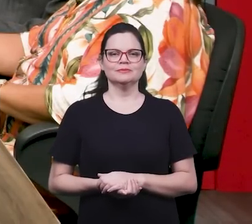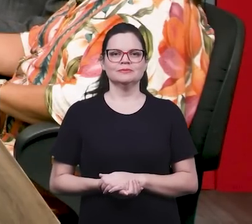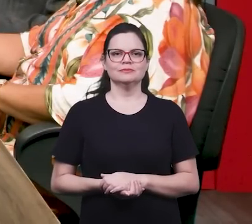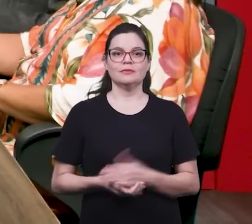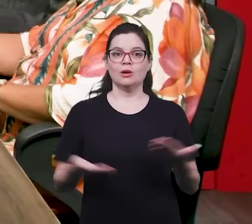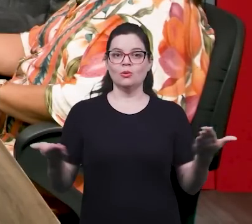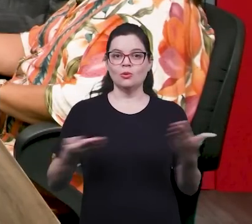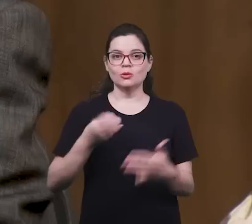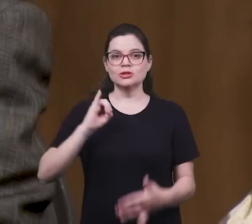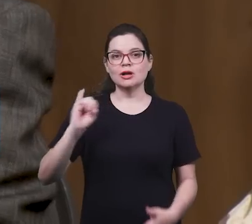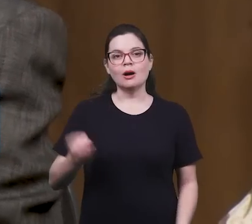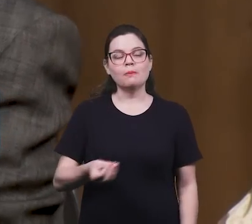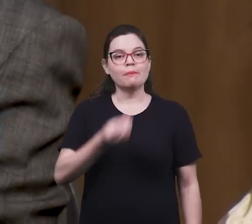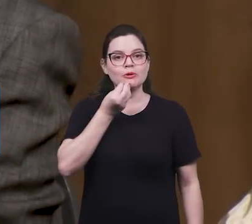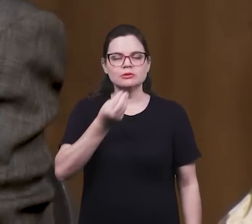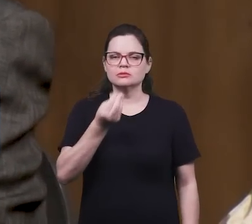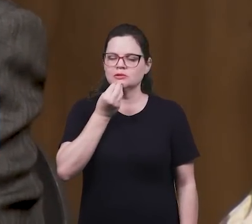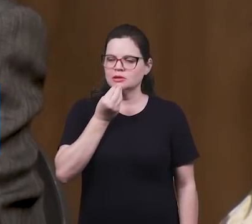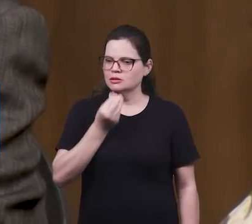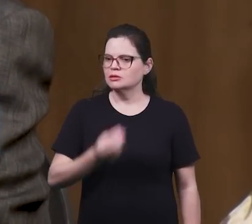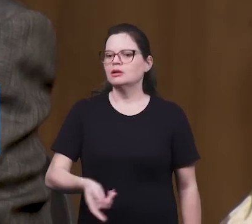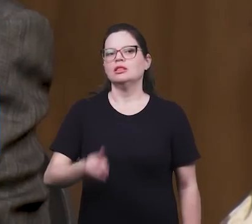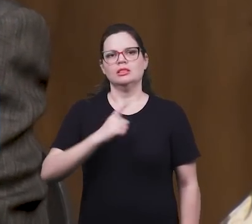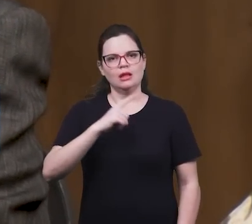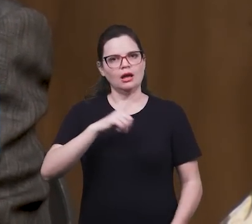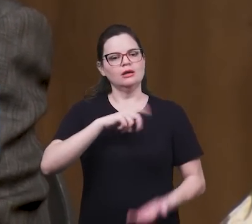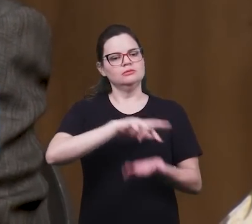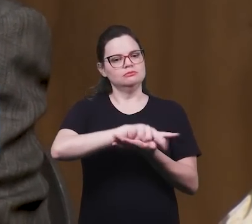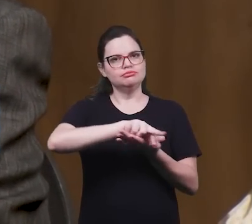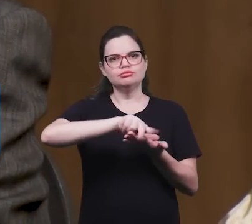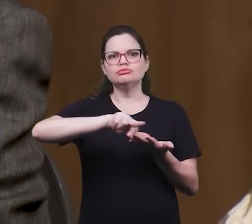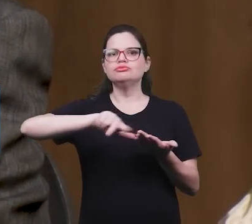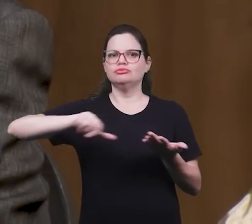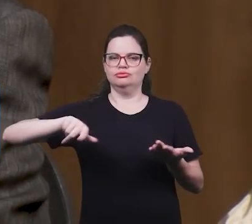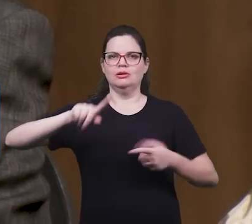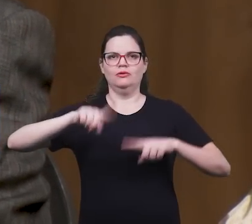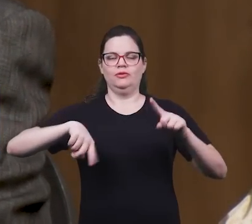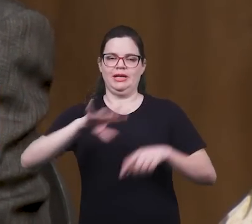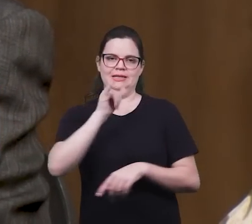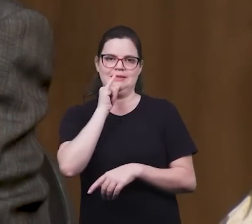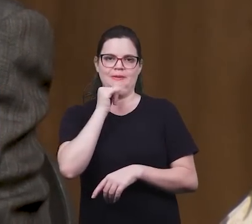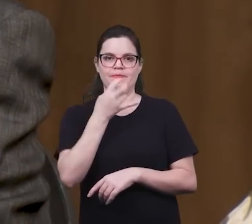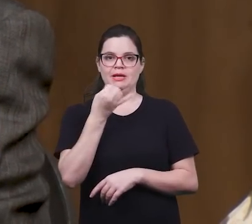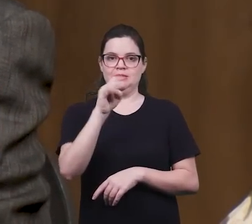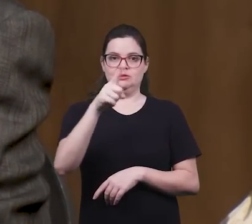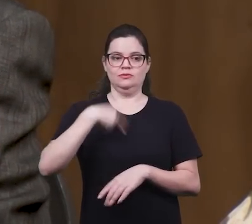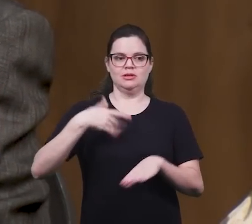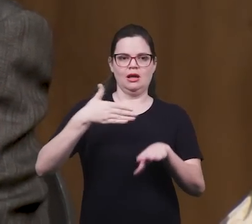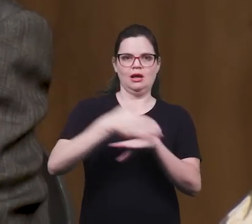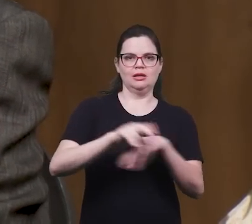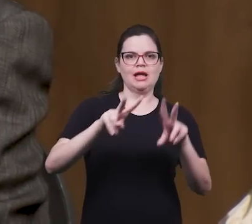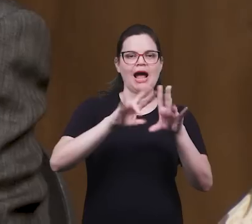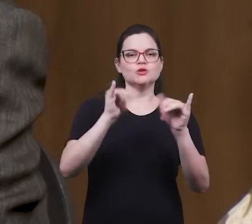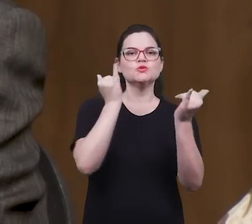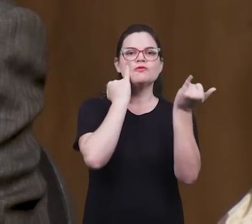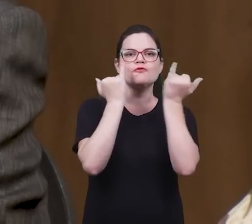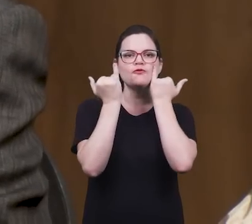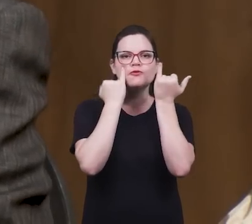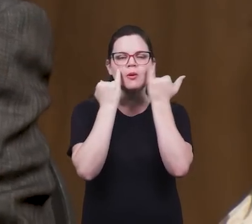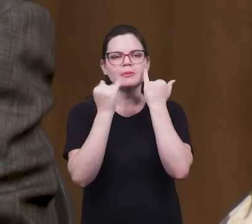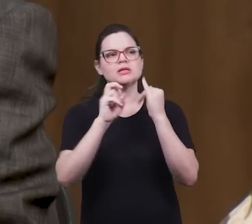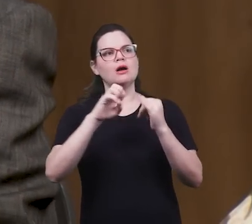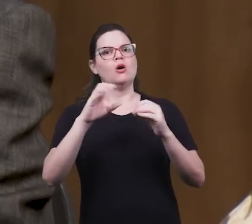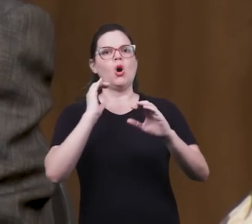de oportunidades é muito variada. Quem entra hoje, por exemplo, na área da informação, na área da